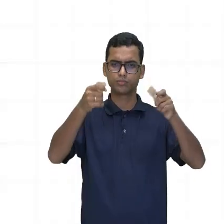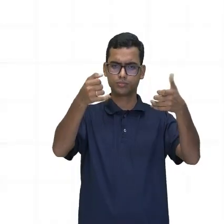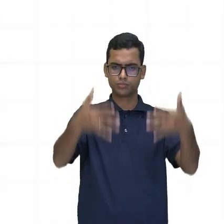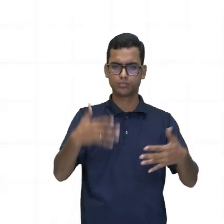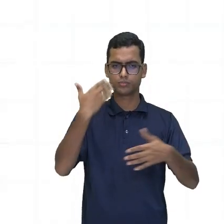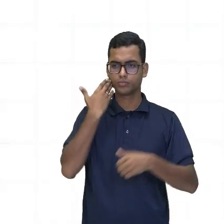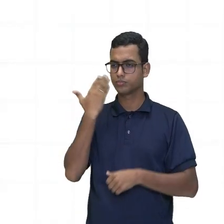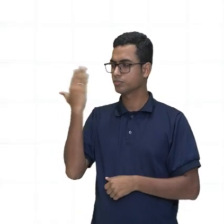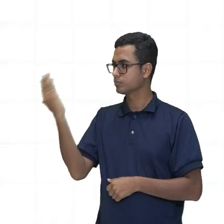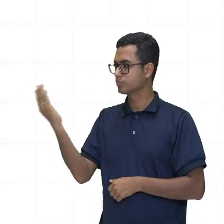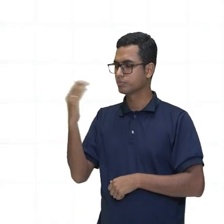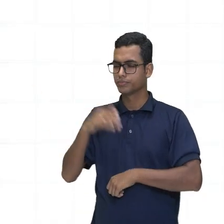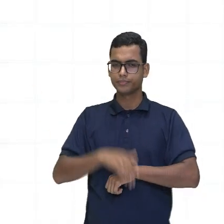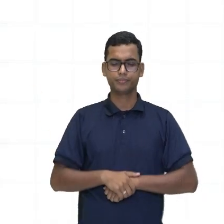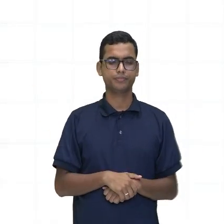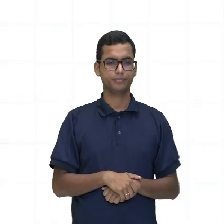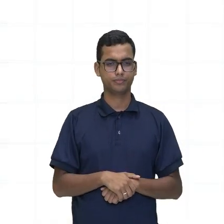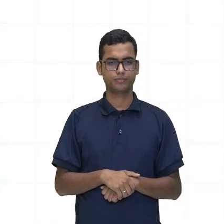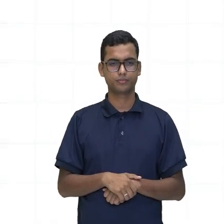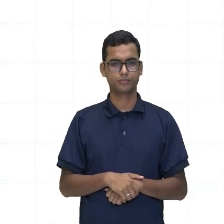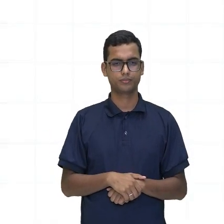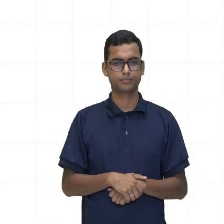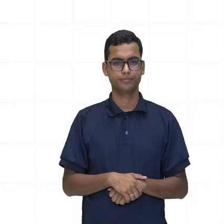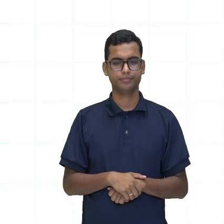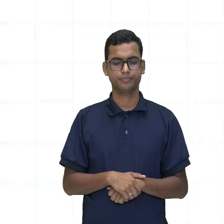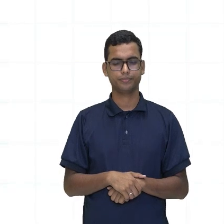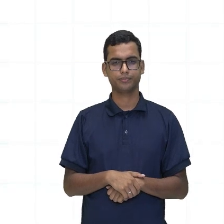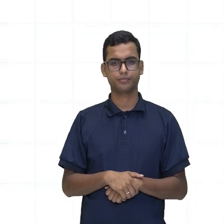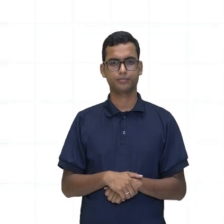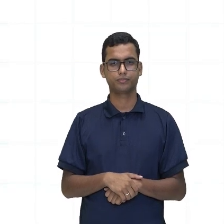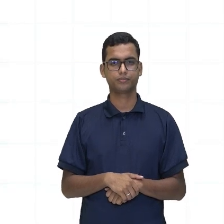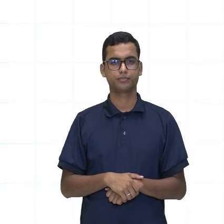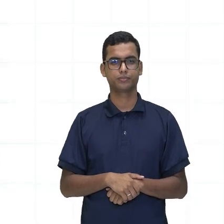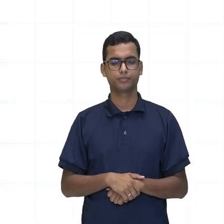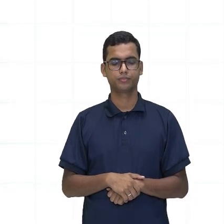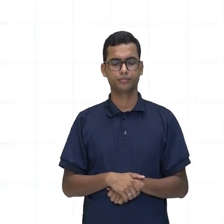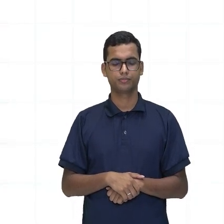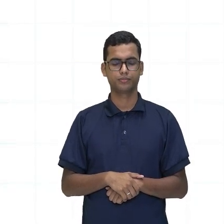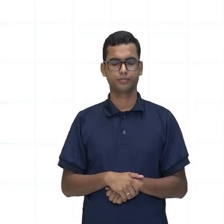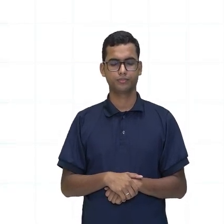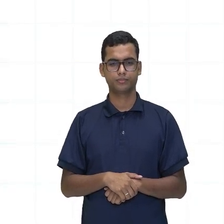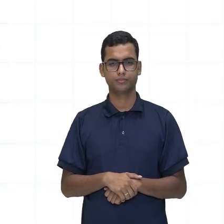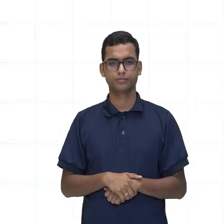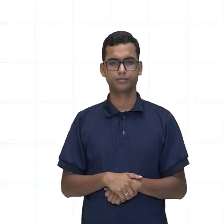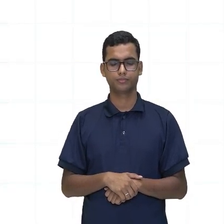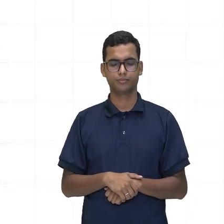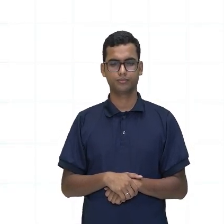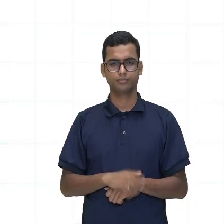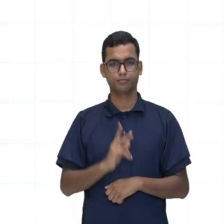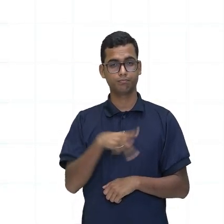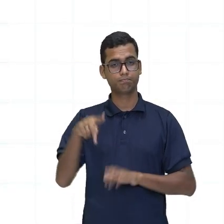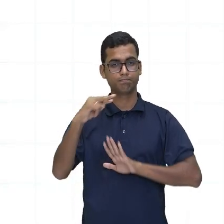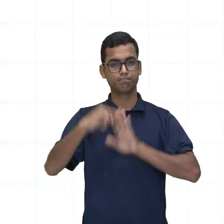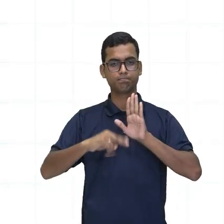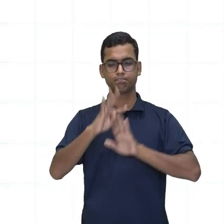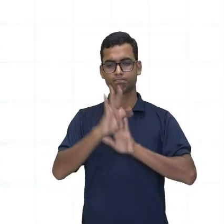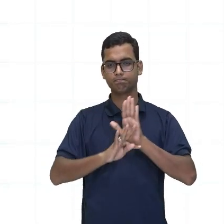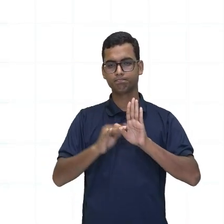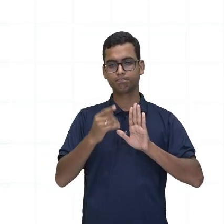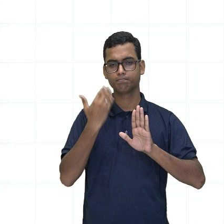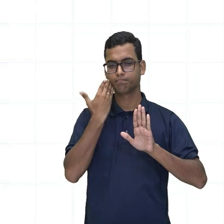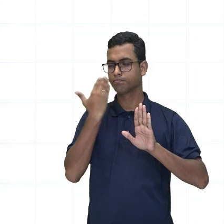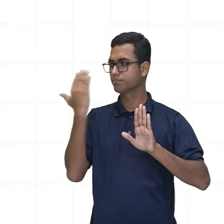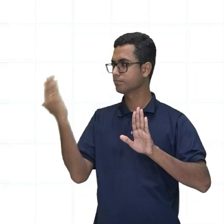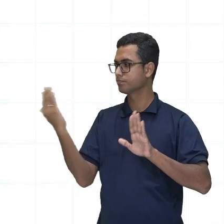go! Então, that equals up to 50 hours per week in front of a screen. Então, a palavra